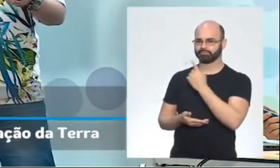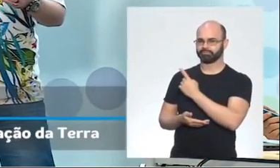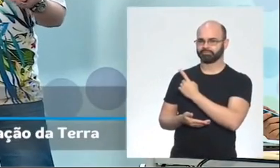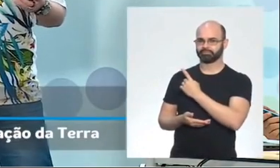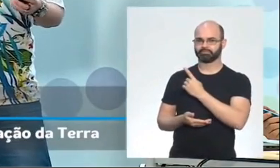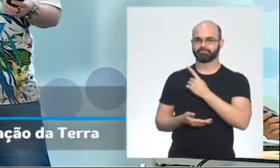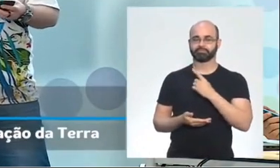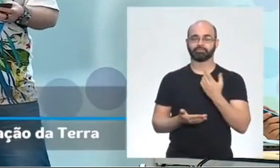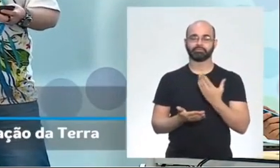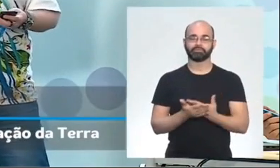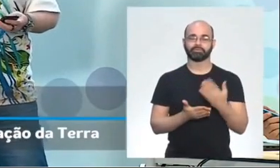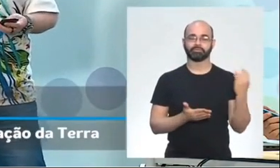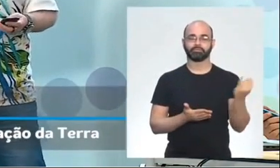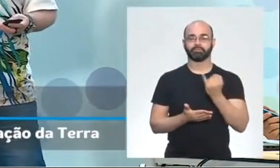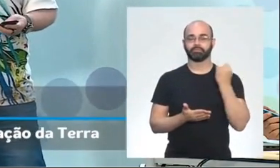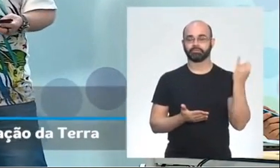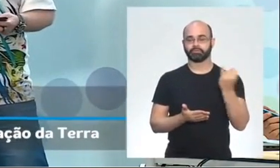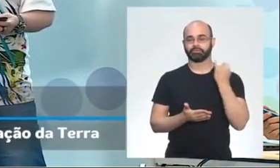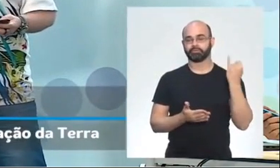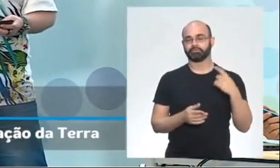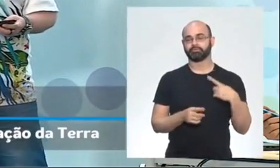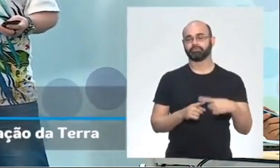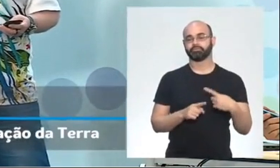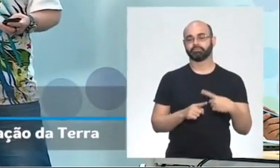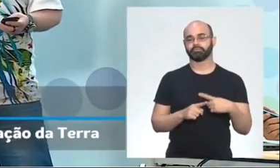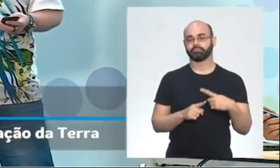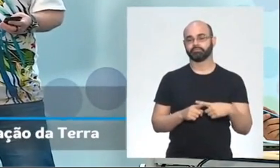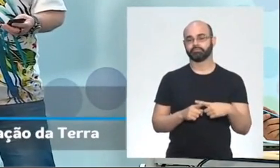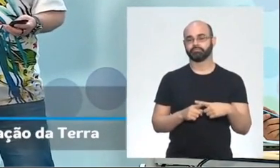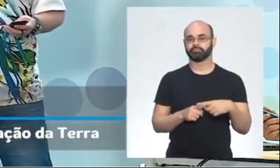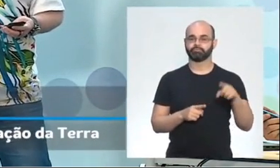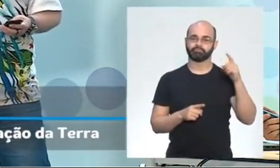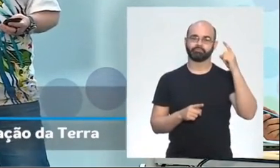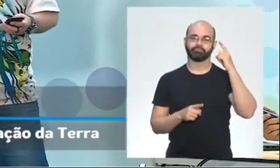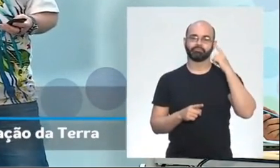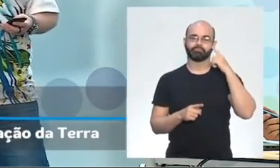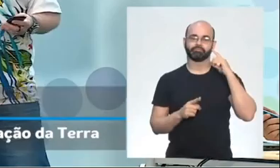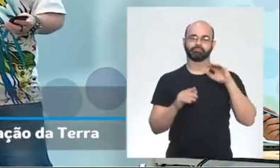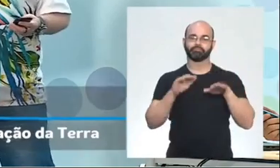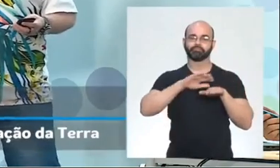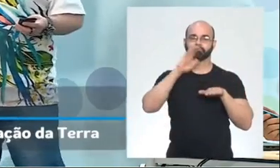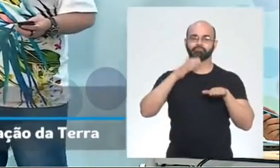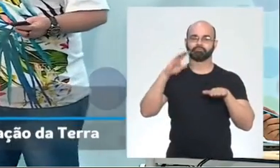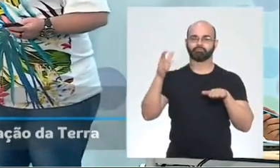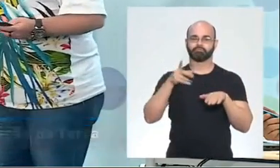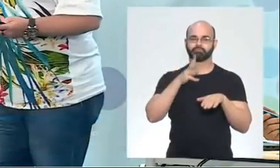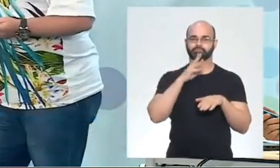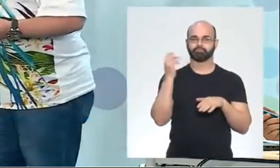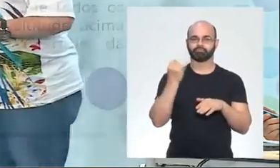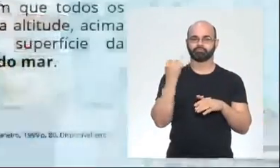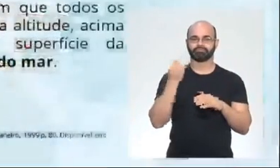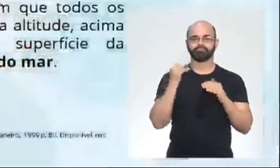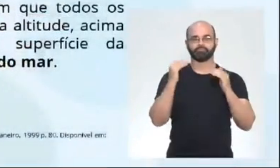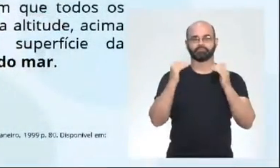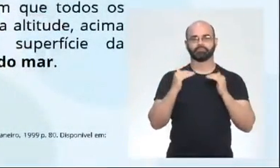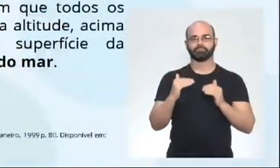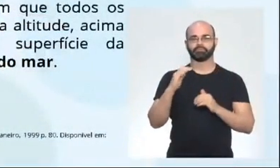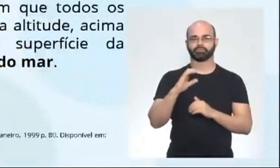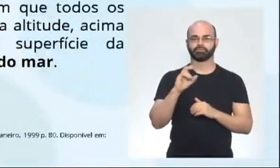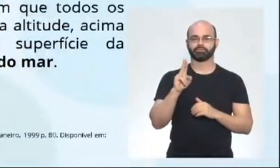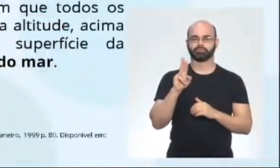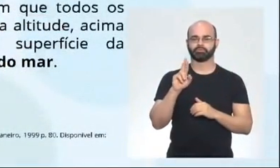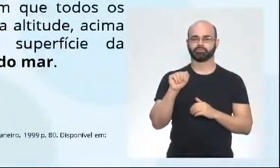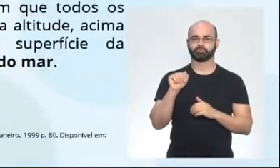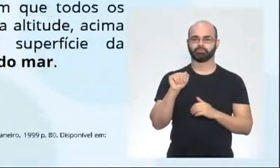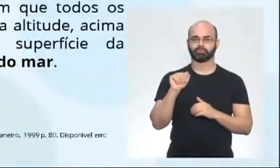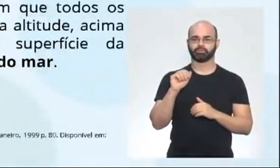interessante estudar essas cartas para mostrar as regiões aí mais elevadas. Vamos lá para a próxima tela. E aí tem as curvas de nível, né?